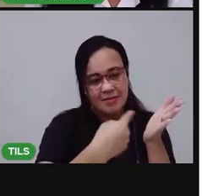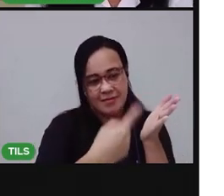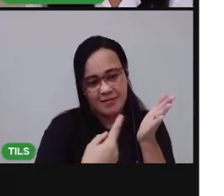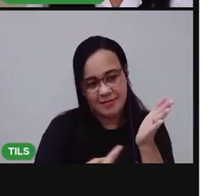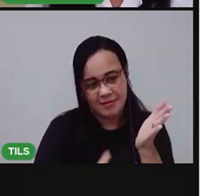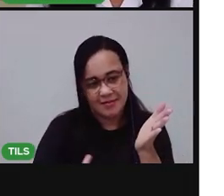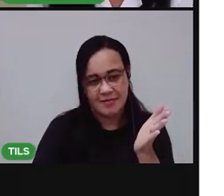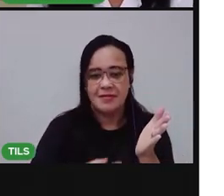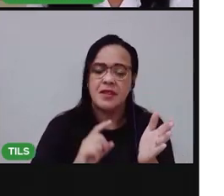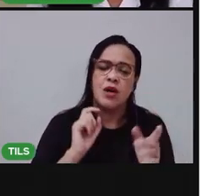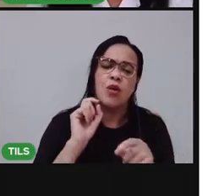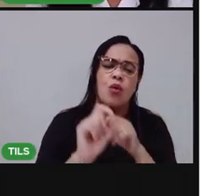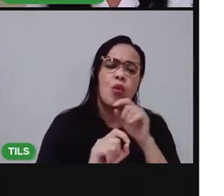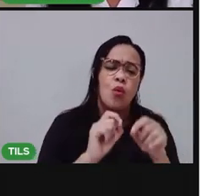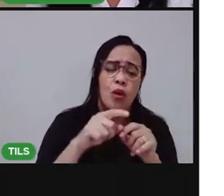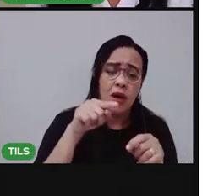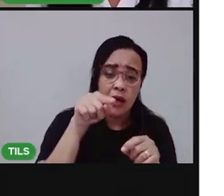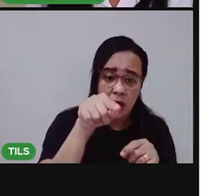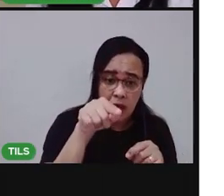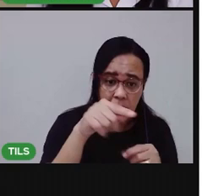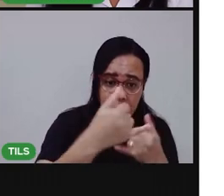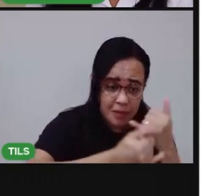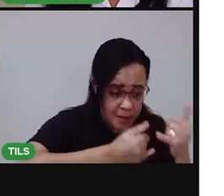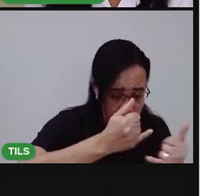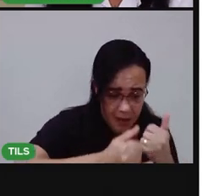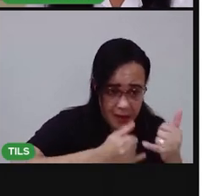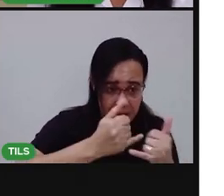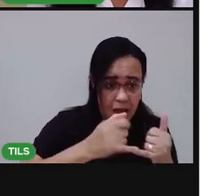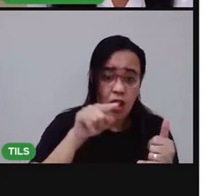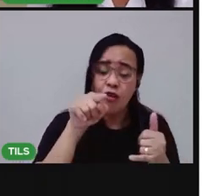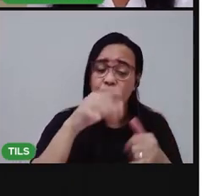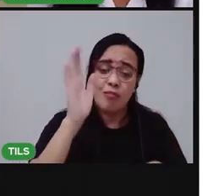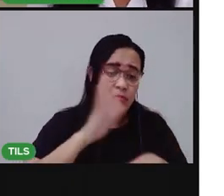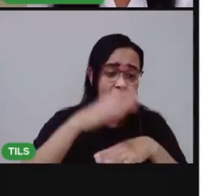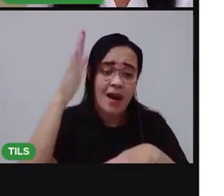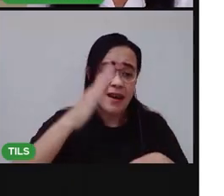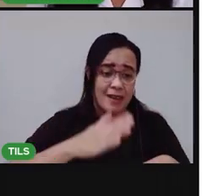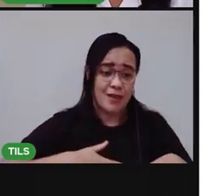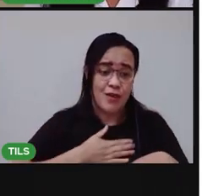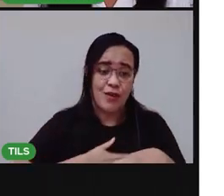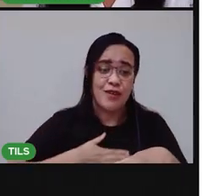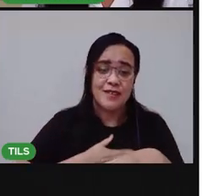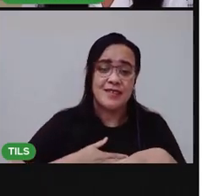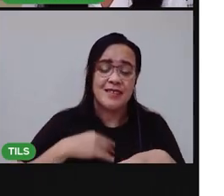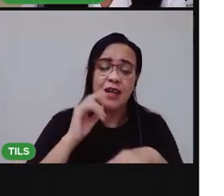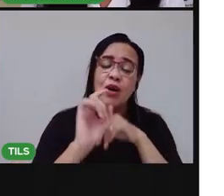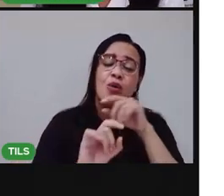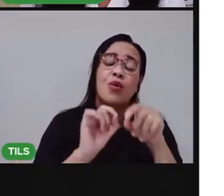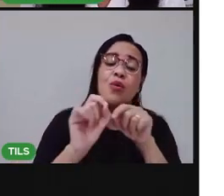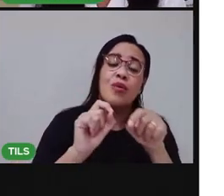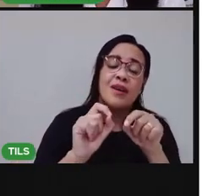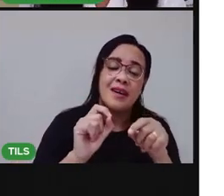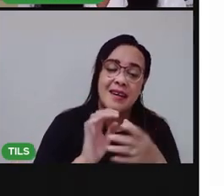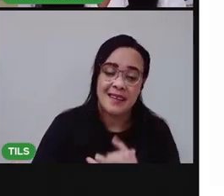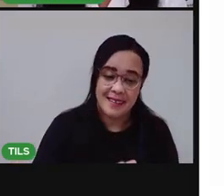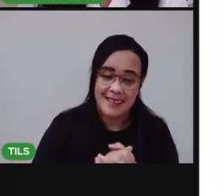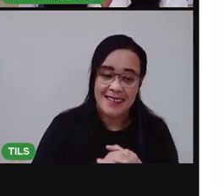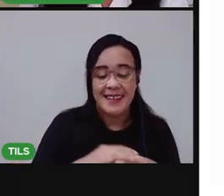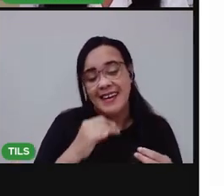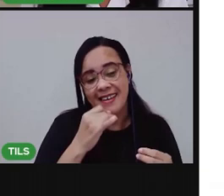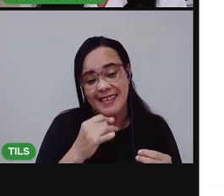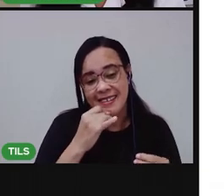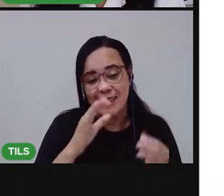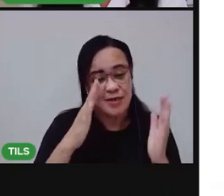representando a sua atividade de lazer favorita. O que você mais gosta de fazer quando você não tem algum trabalho para